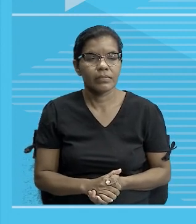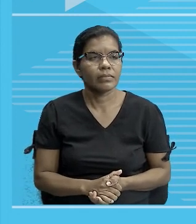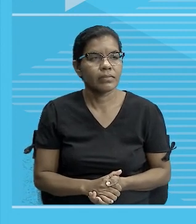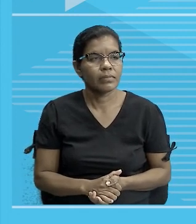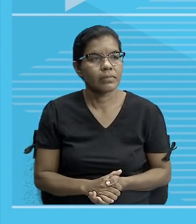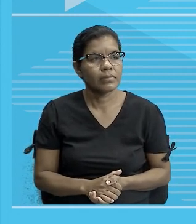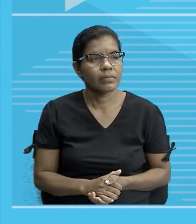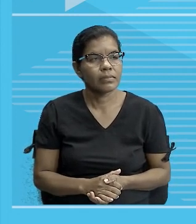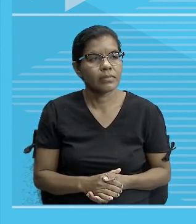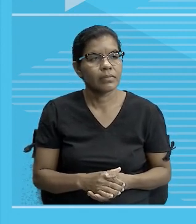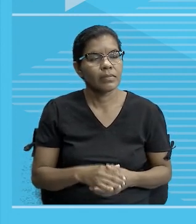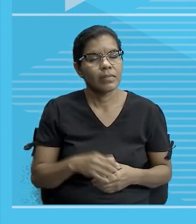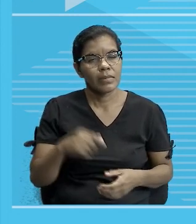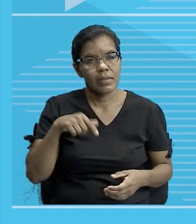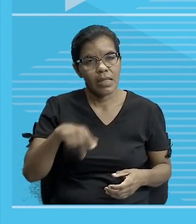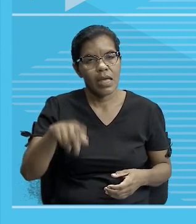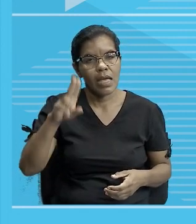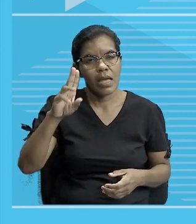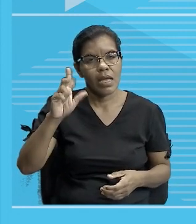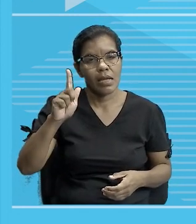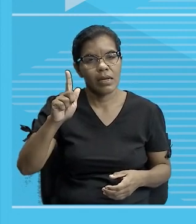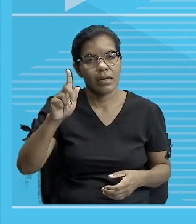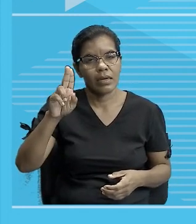na guilhotina.